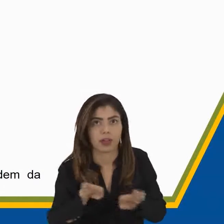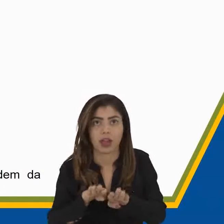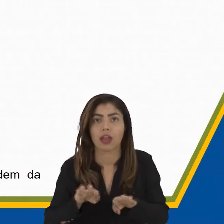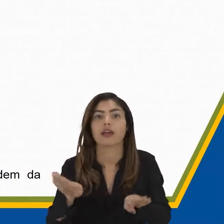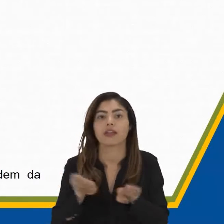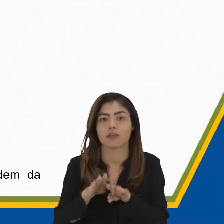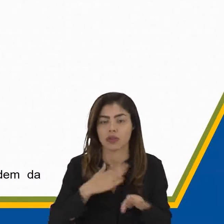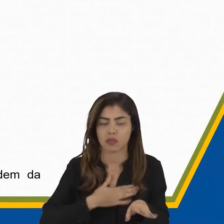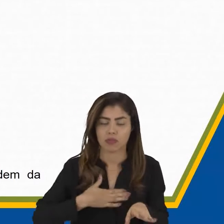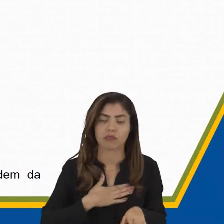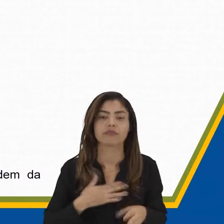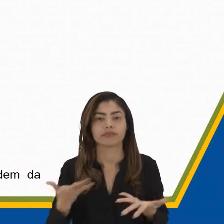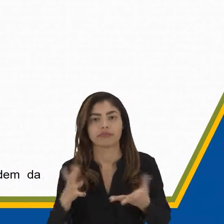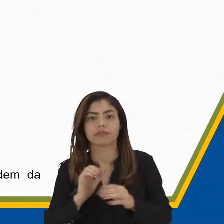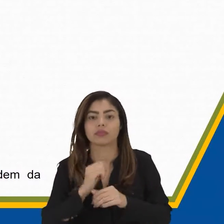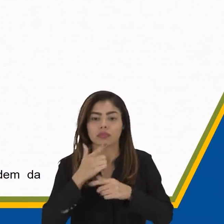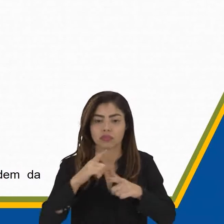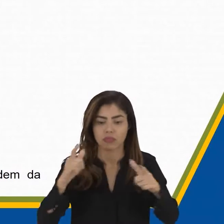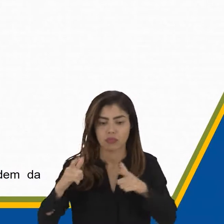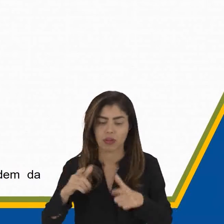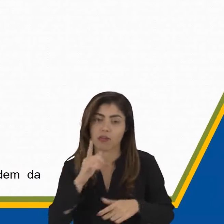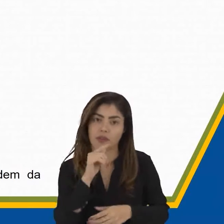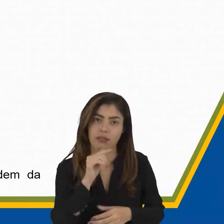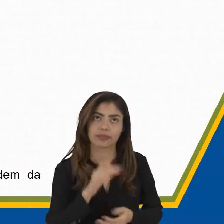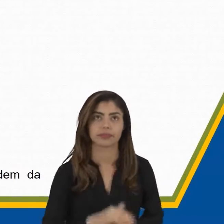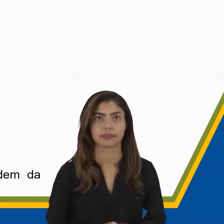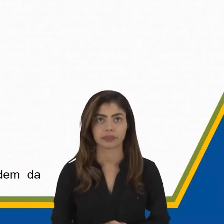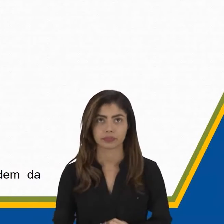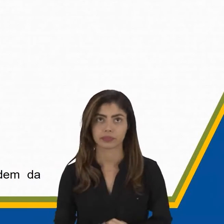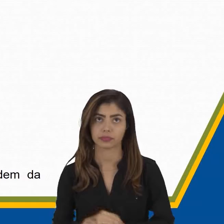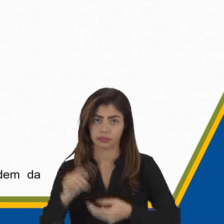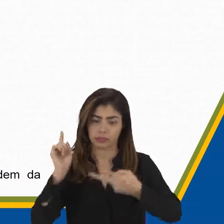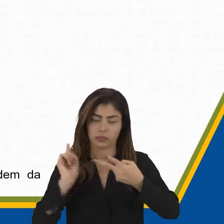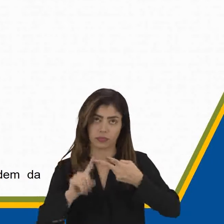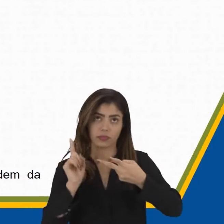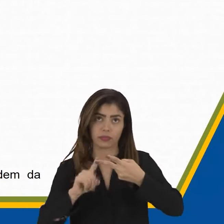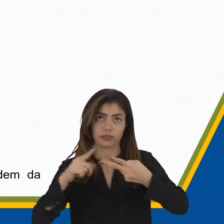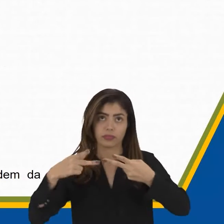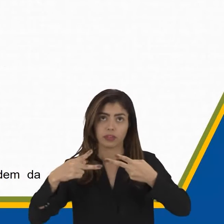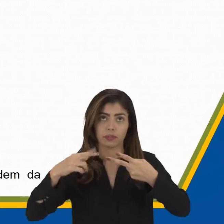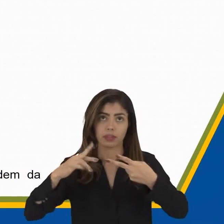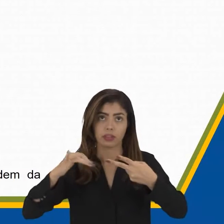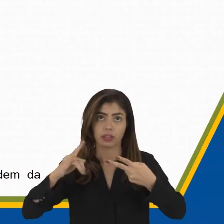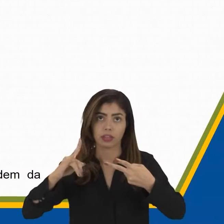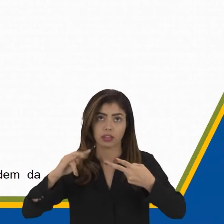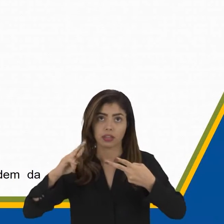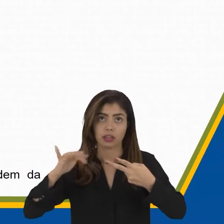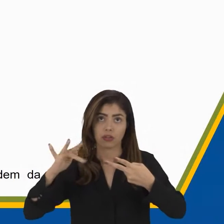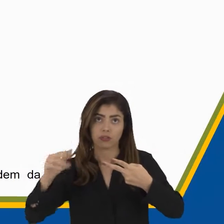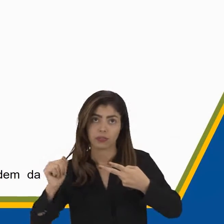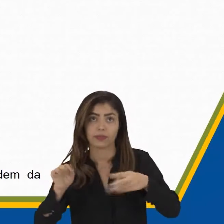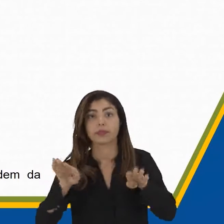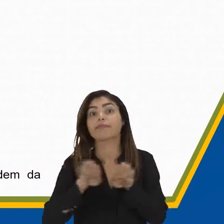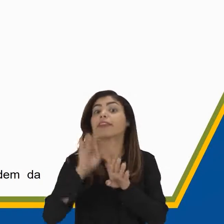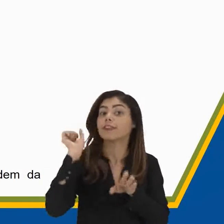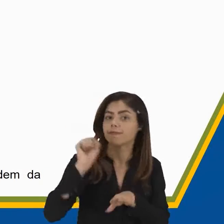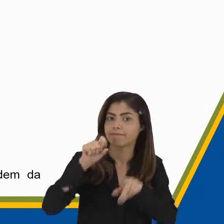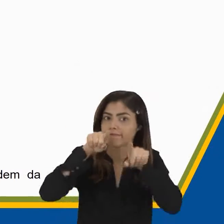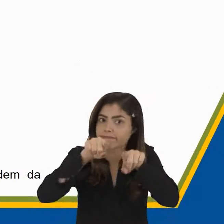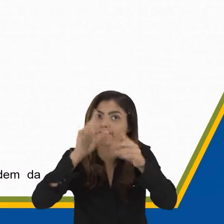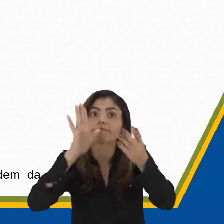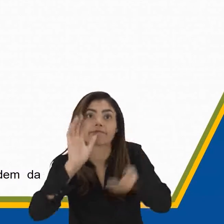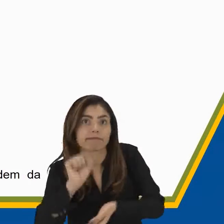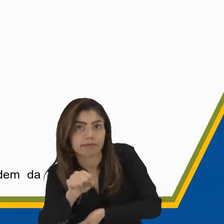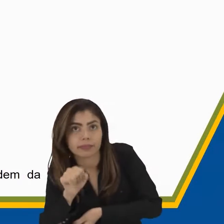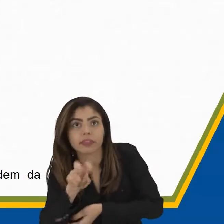acabei de dizer. O nosso próximo grupo, segundo, serão as pteridófitas. Bom, são vasculares, aí sim, elas